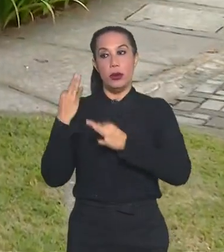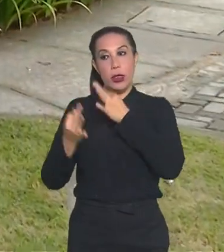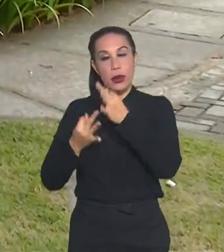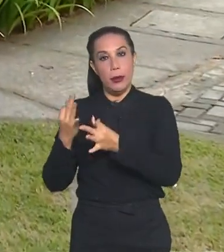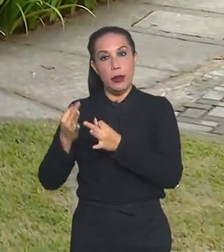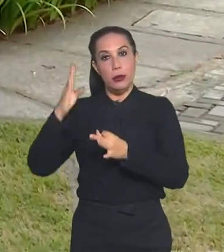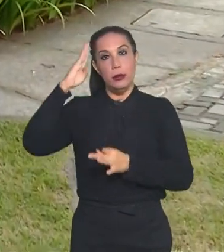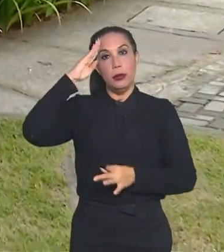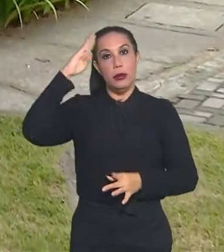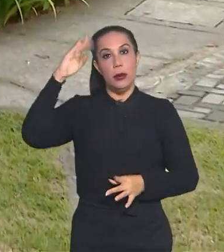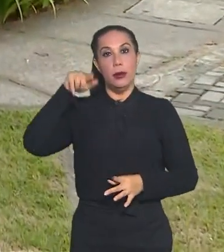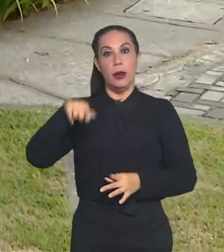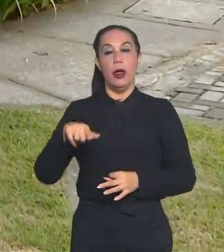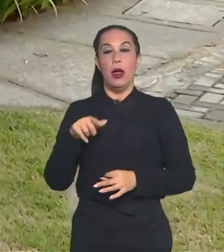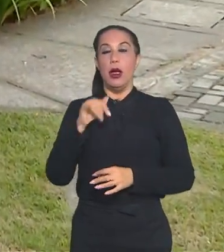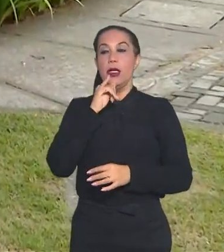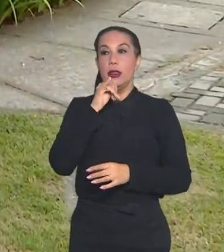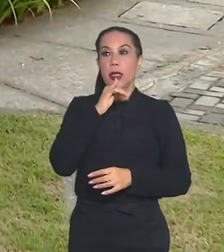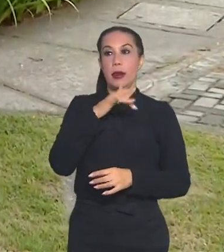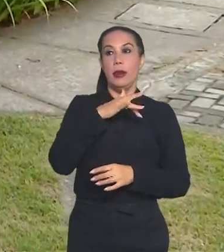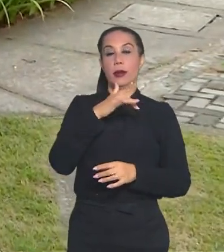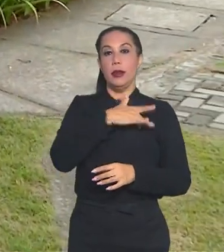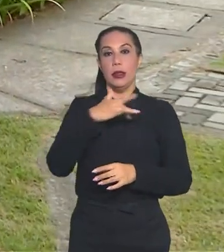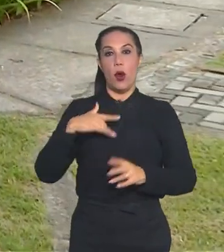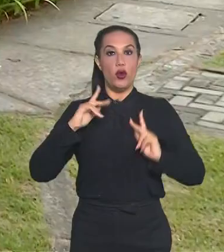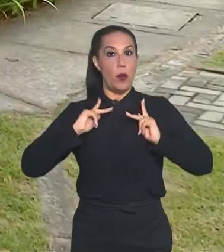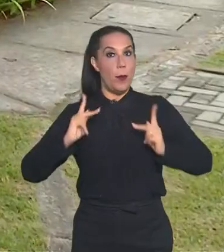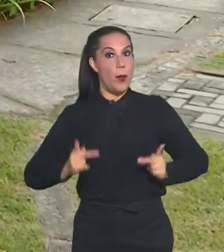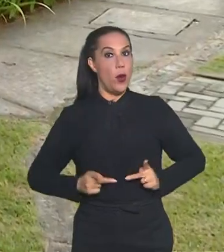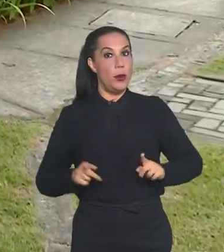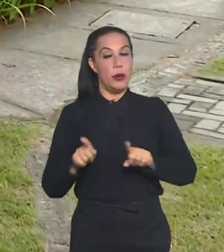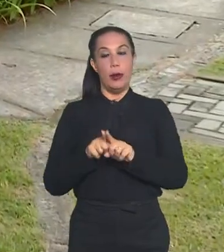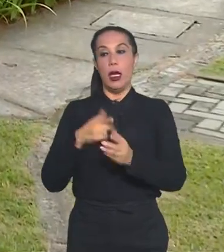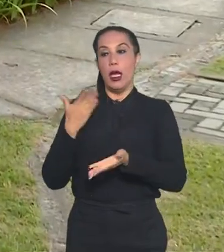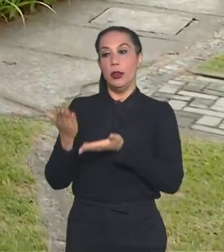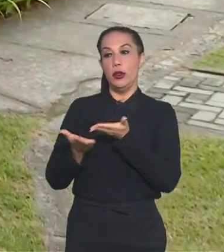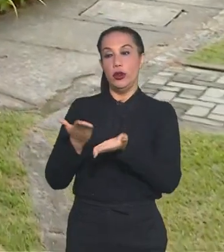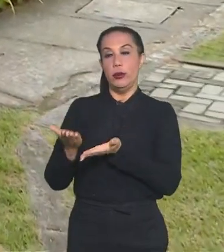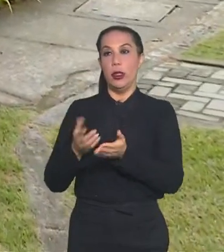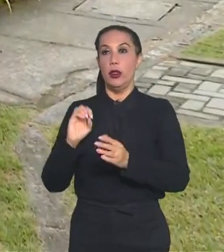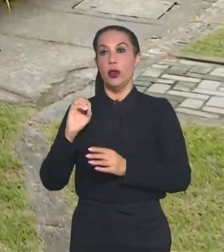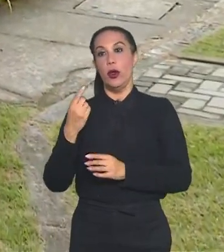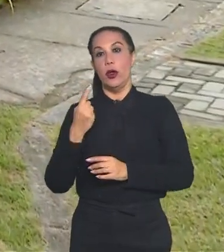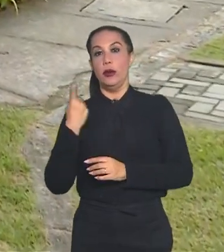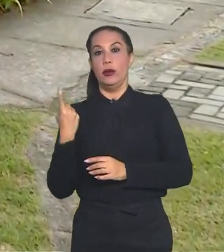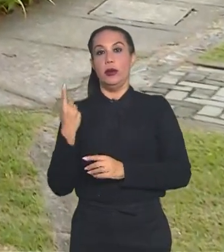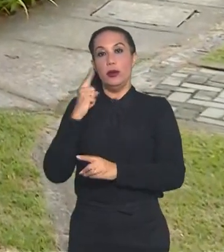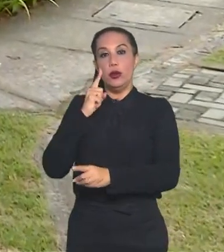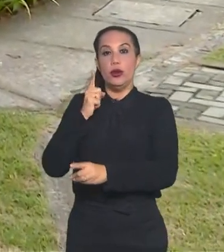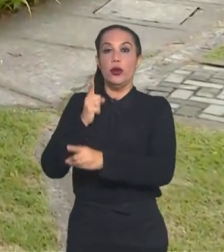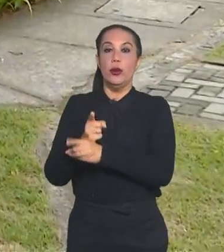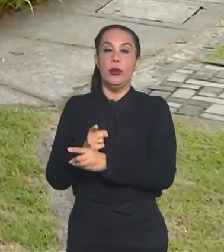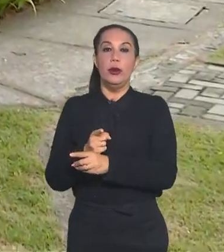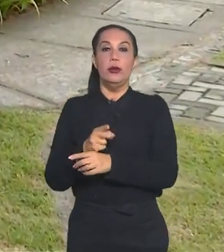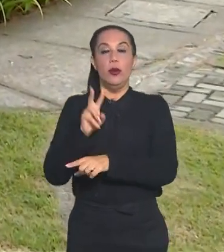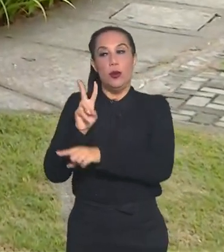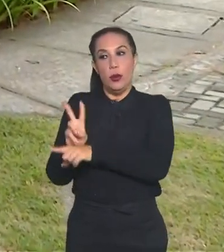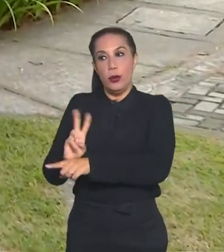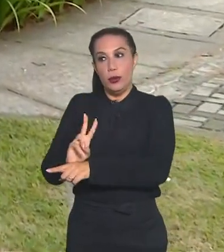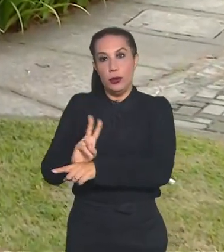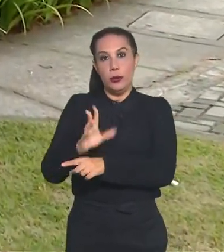necessária, seja de vigilância, seja de saúde pública e atendimento, isolamento e identificação e monitoramento